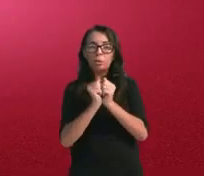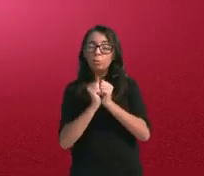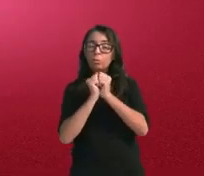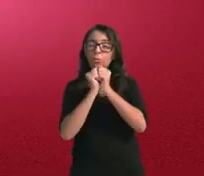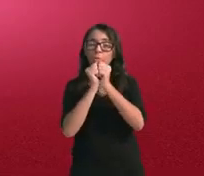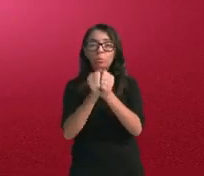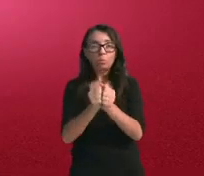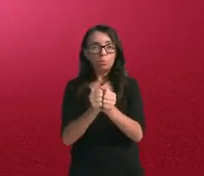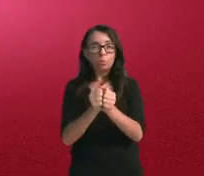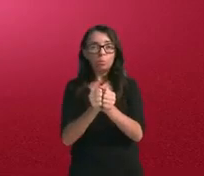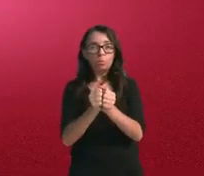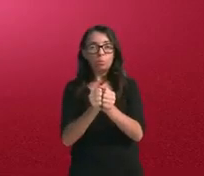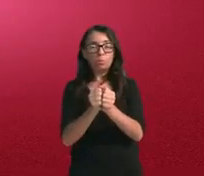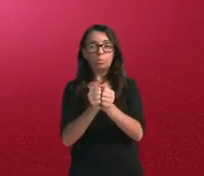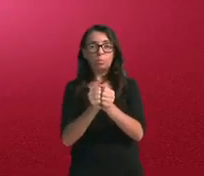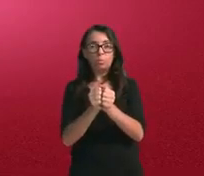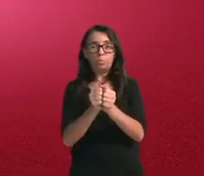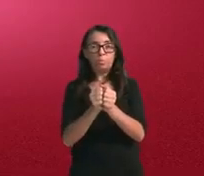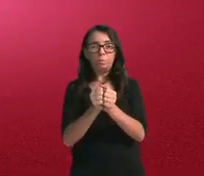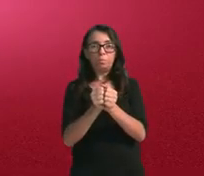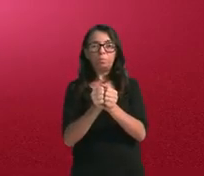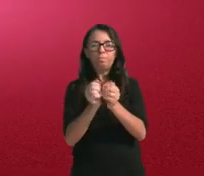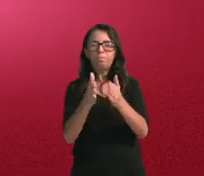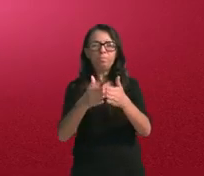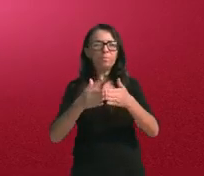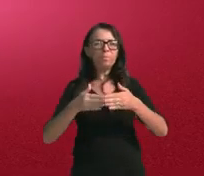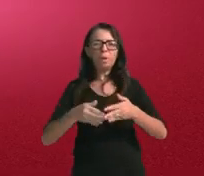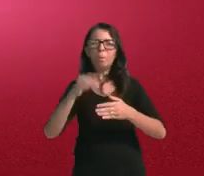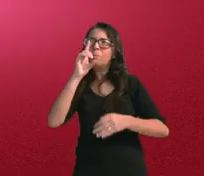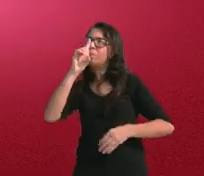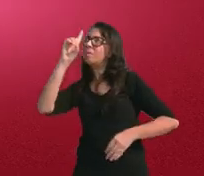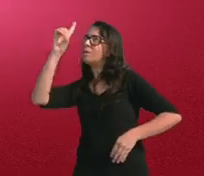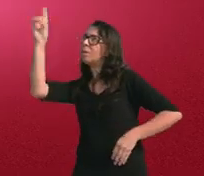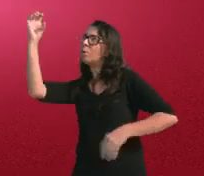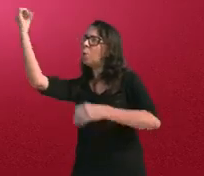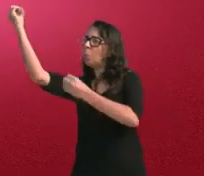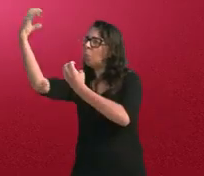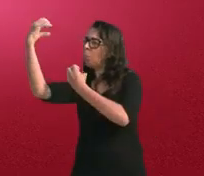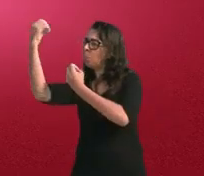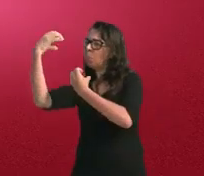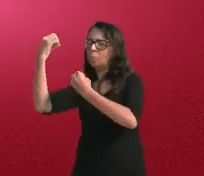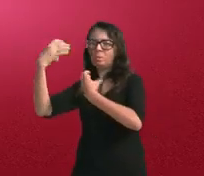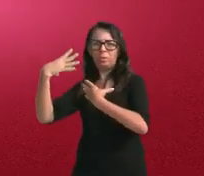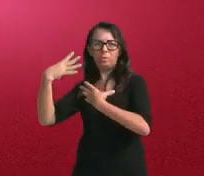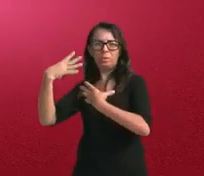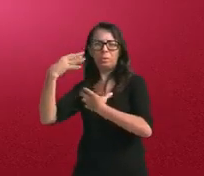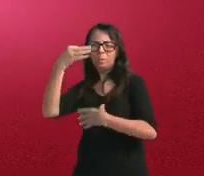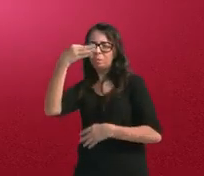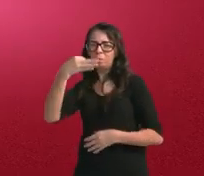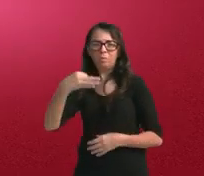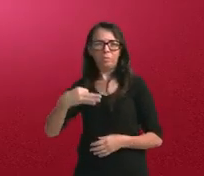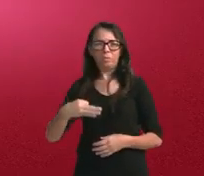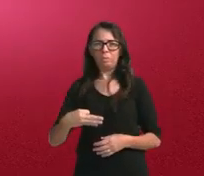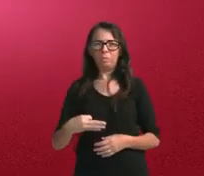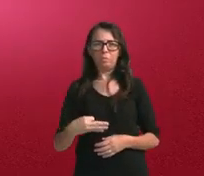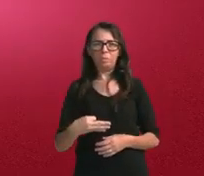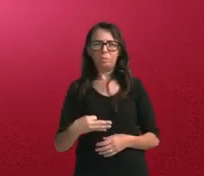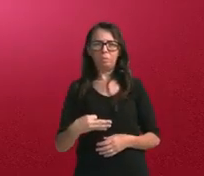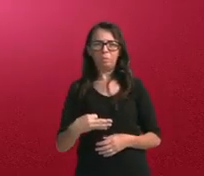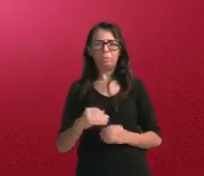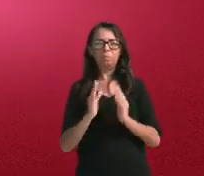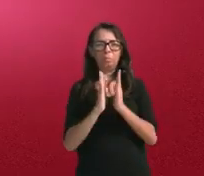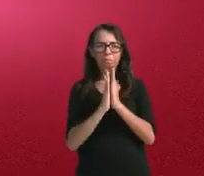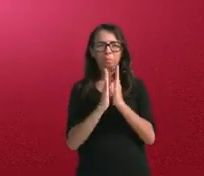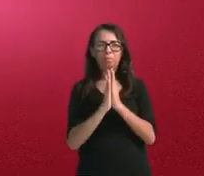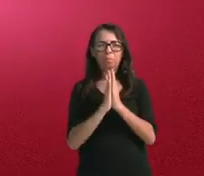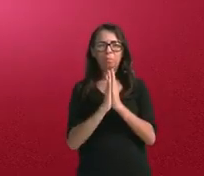pedindo a Deus que Deus venha nos iluminar na lição de hoje. Amém, amados? Oremos ao Senhor. Senhor, nosso Deus, nosso Pai, grande